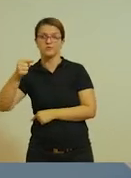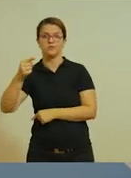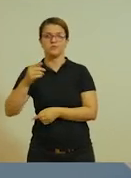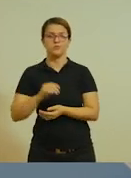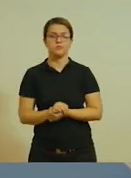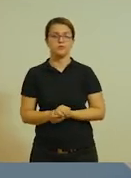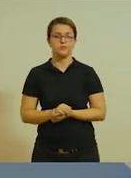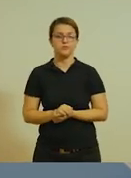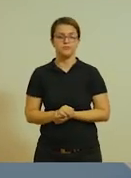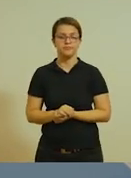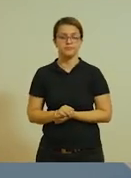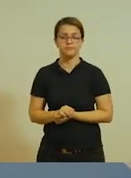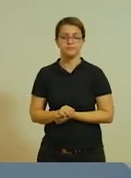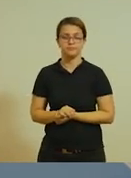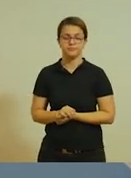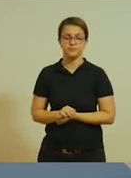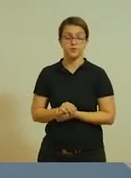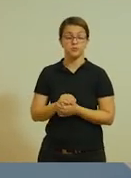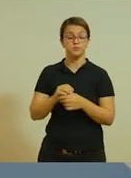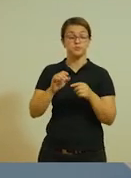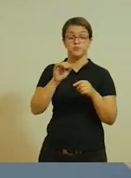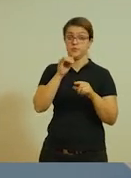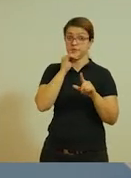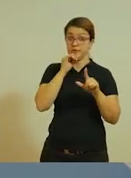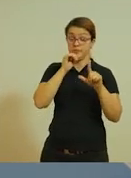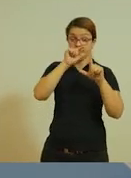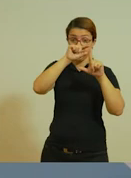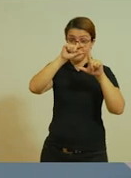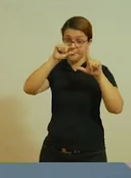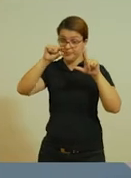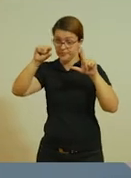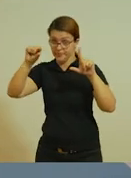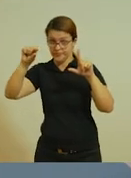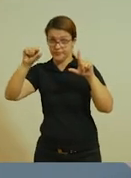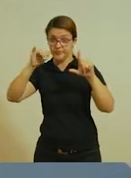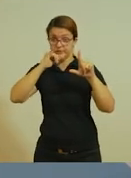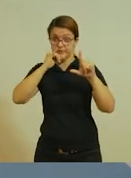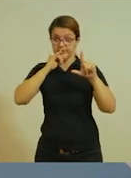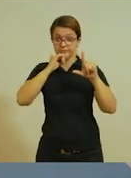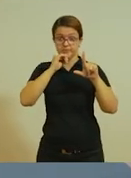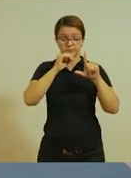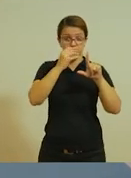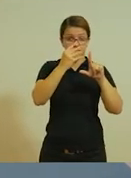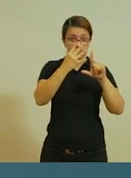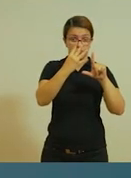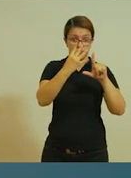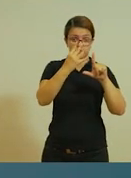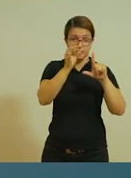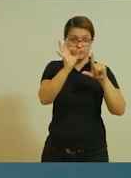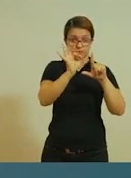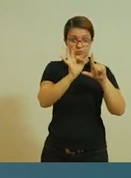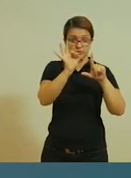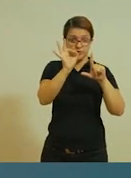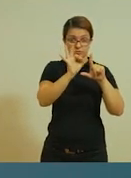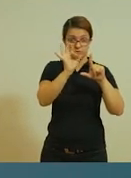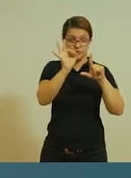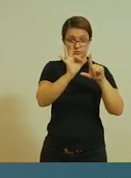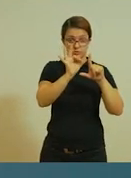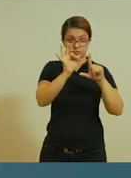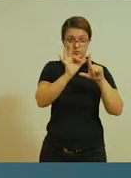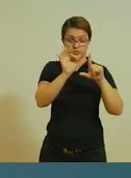nossa primeira linha, a gente já tem um exemplo para a gente. Então, a gente tem a representação da porcentagem, nós